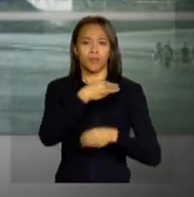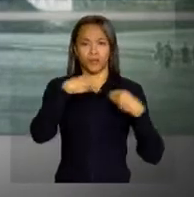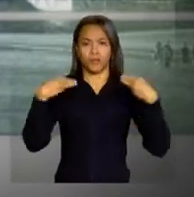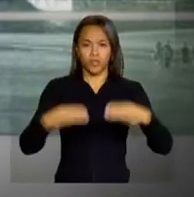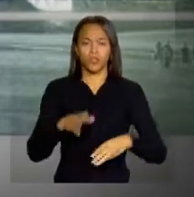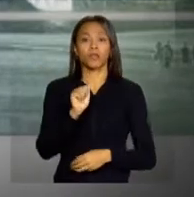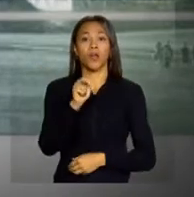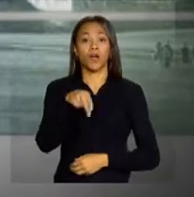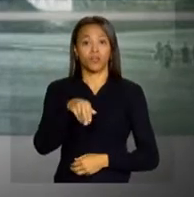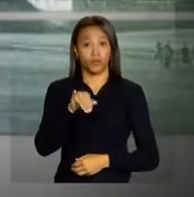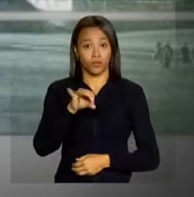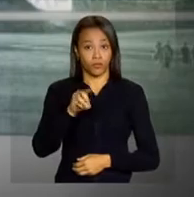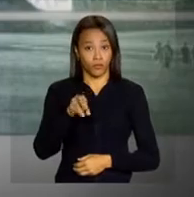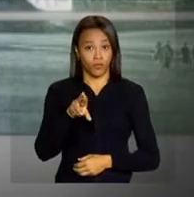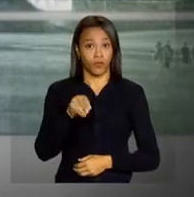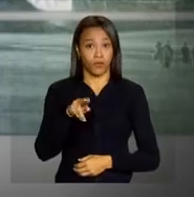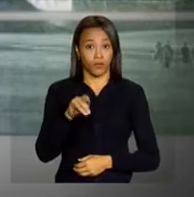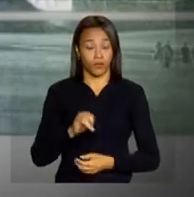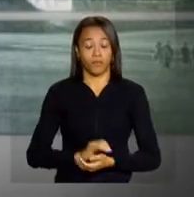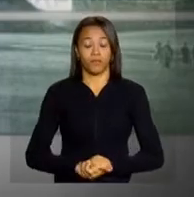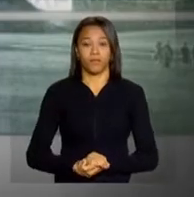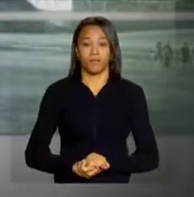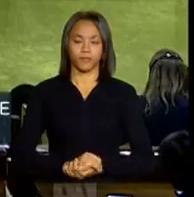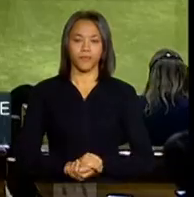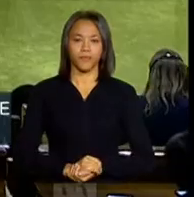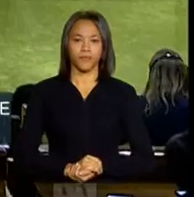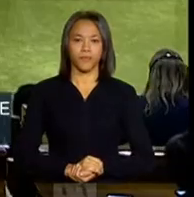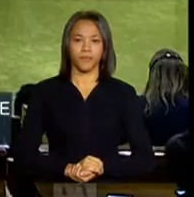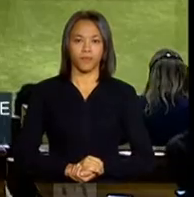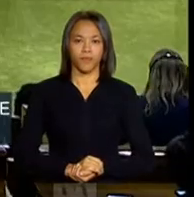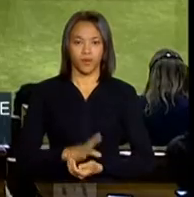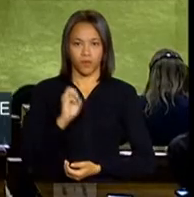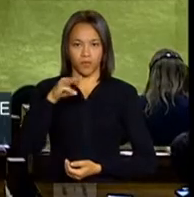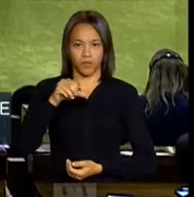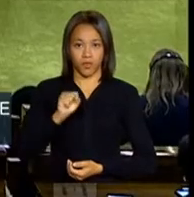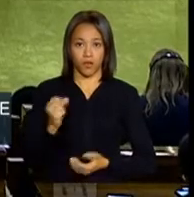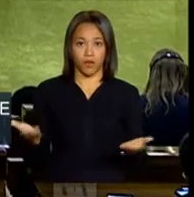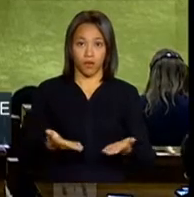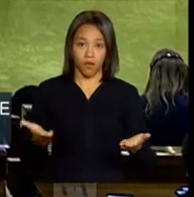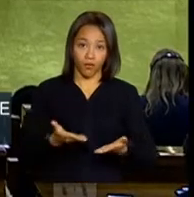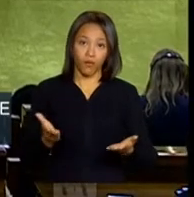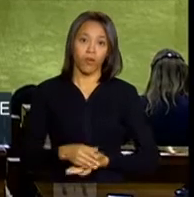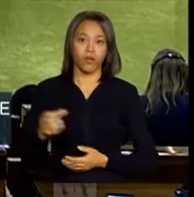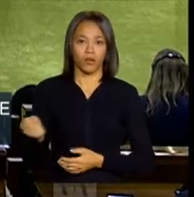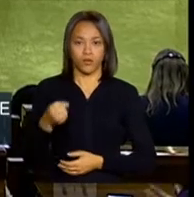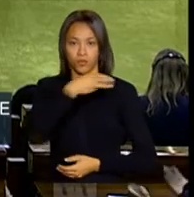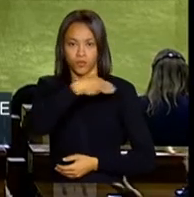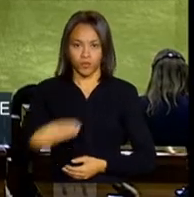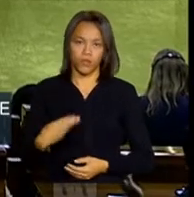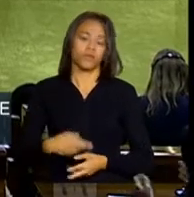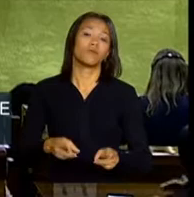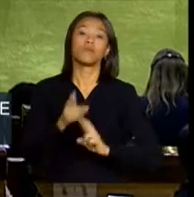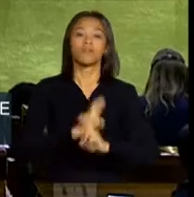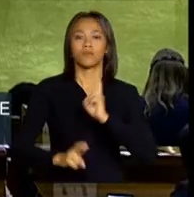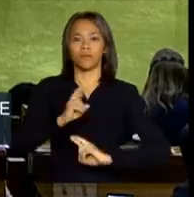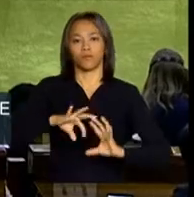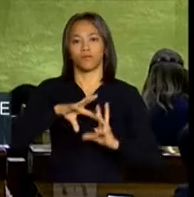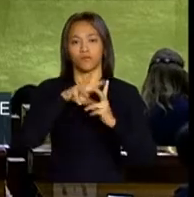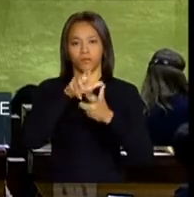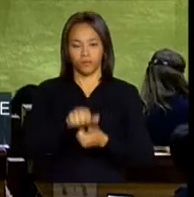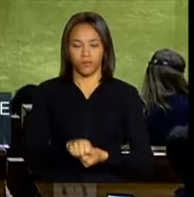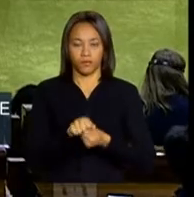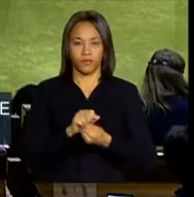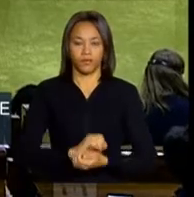Ministro das relações exteriores Antônio patriota com a palavra o senhor Ministro das relações exteriores